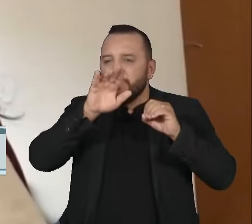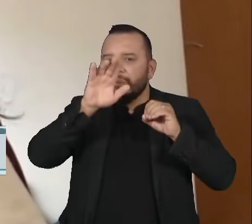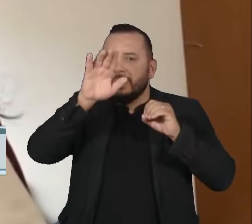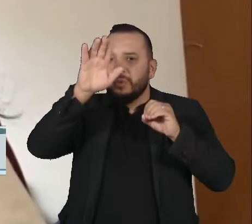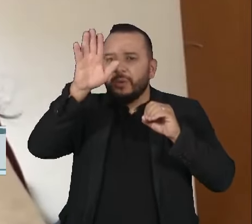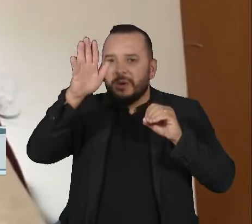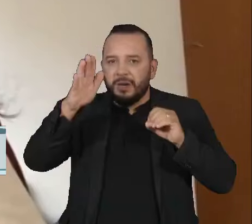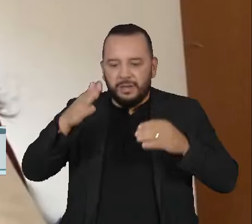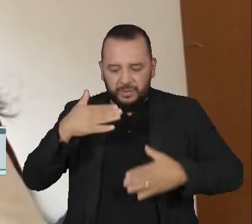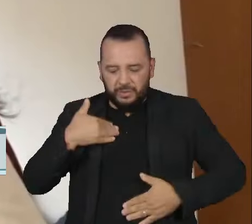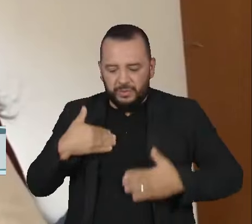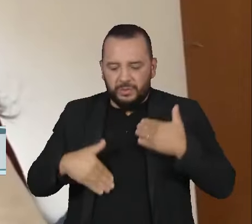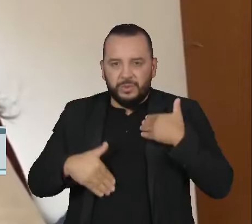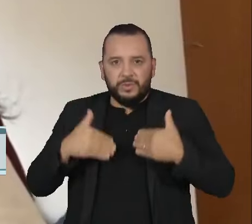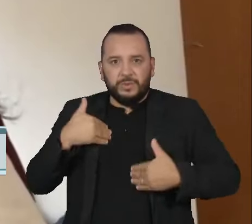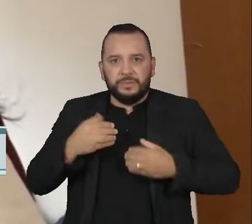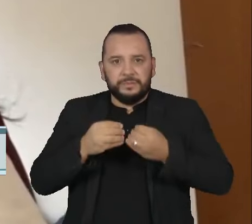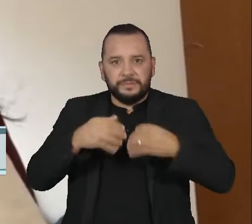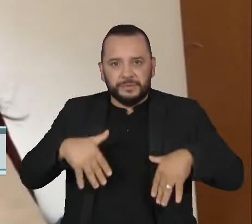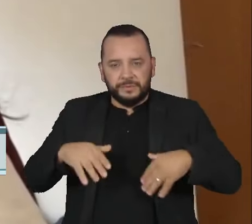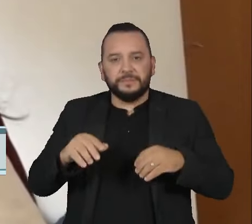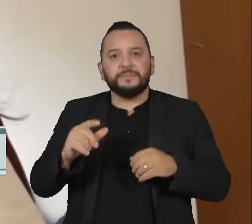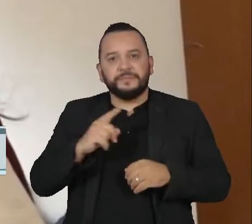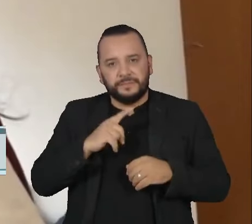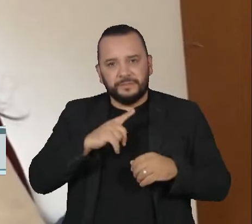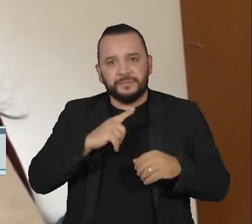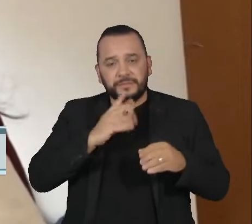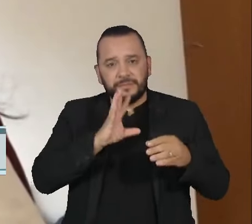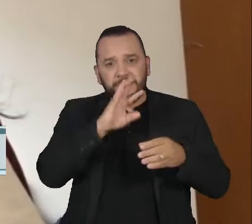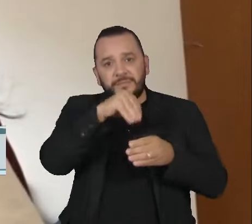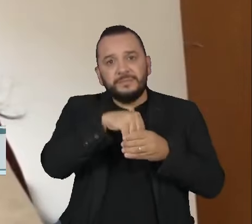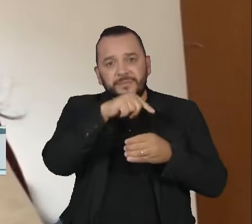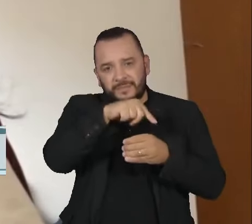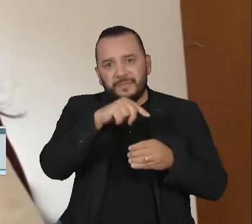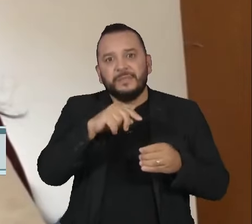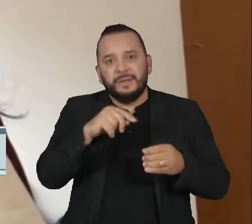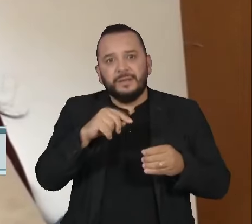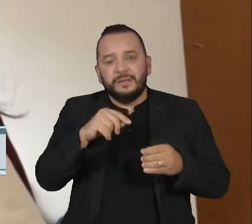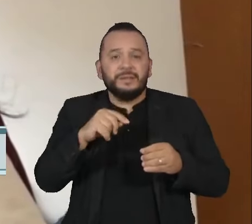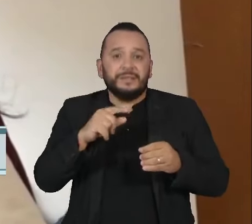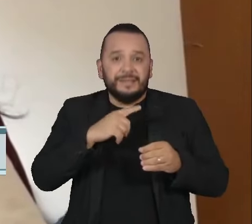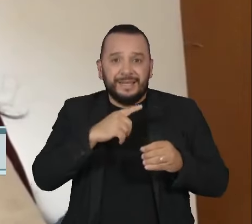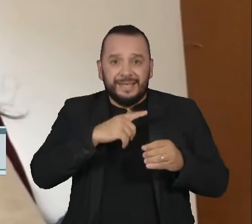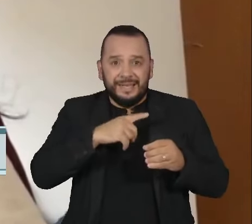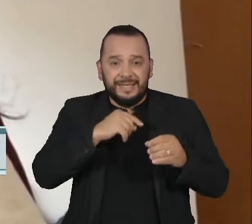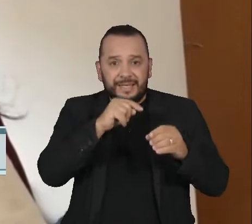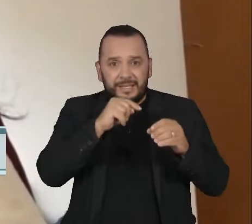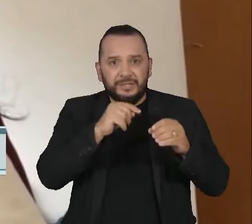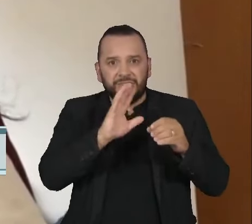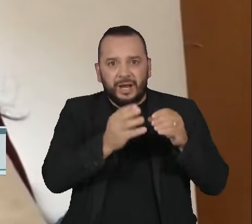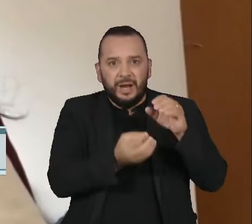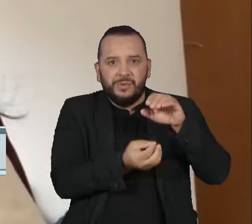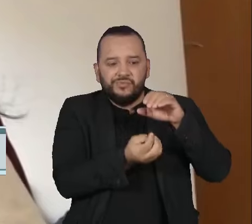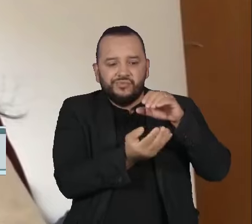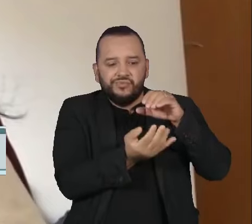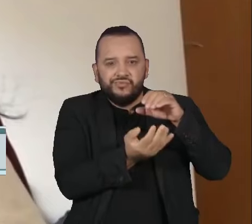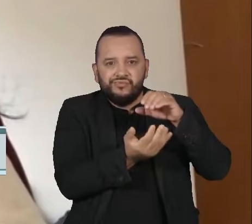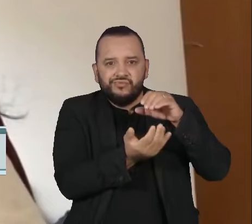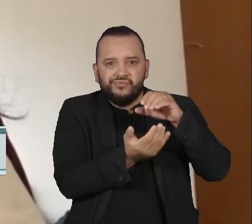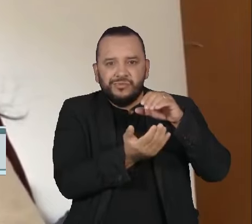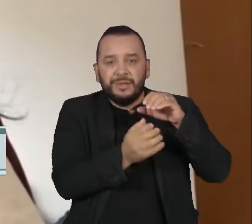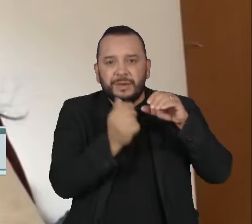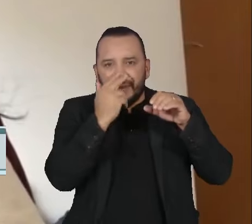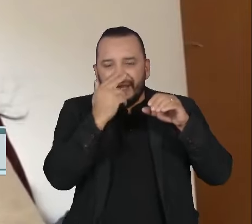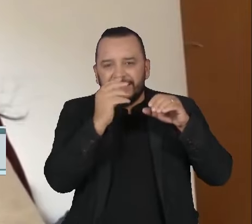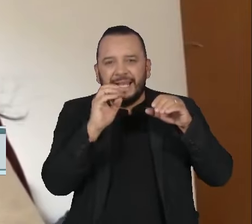passo que no líquido do vape não existem tantas substâncias, na hora em que aquilo é vaporizado,